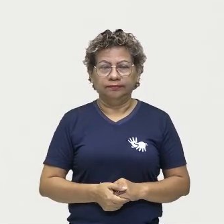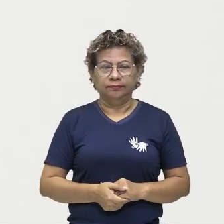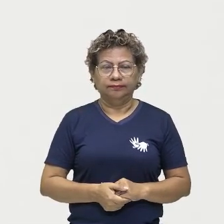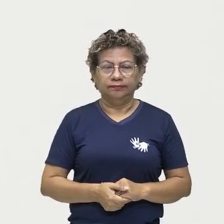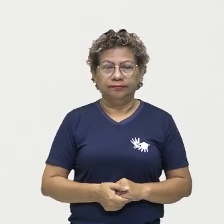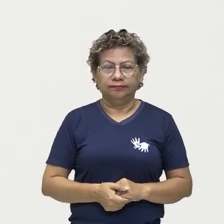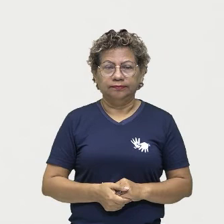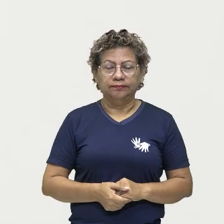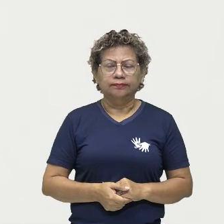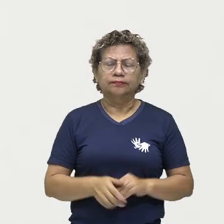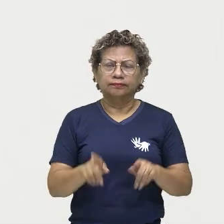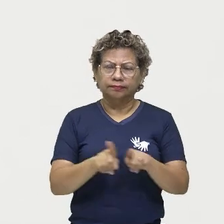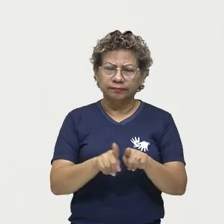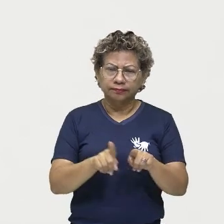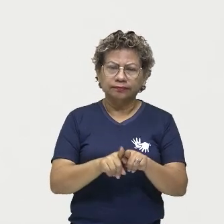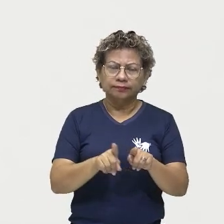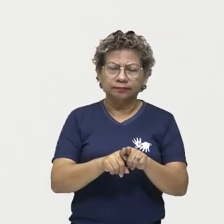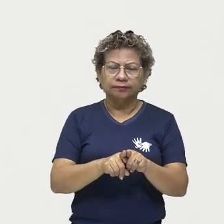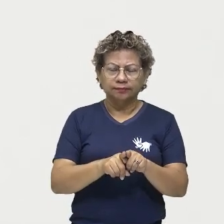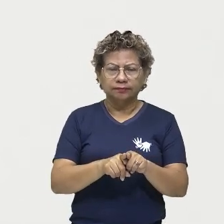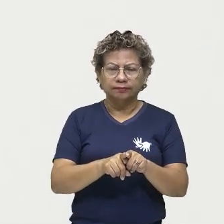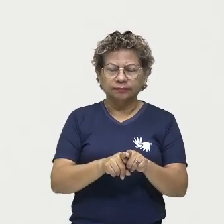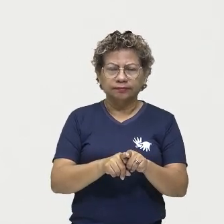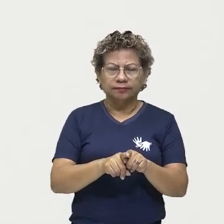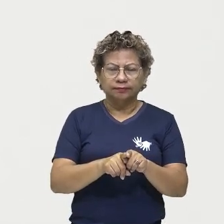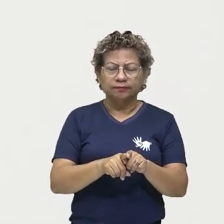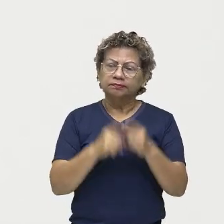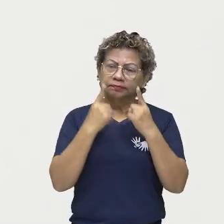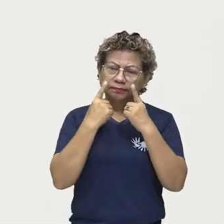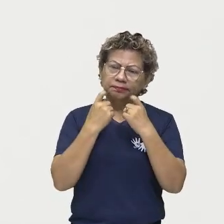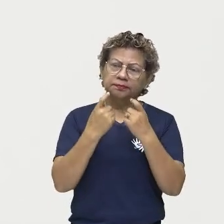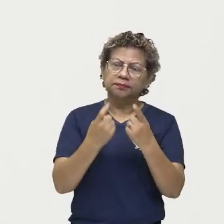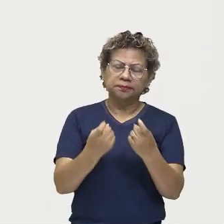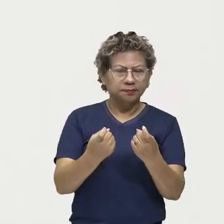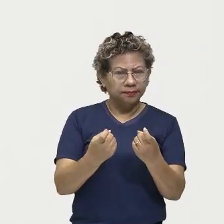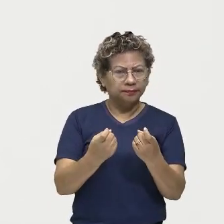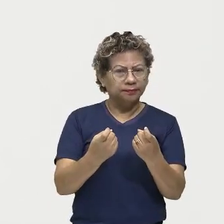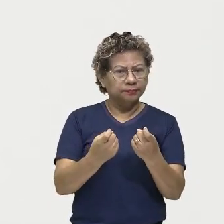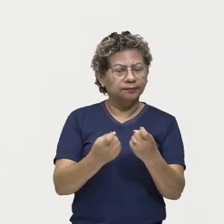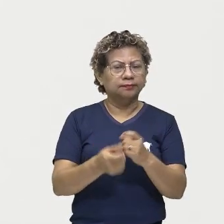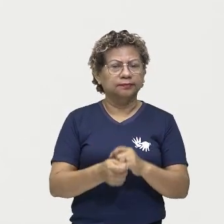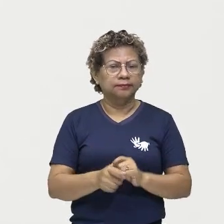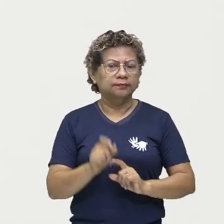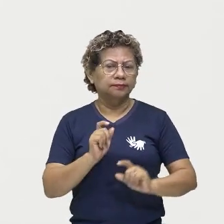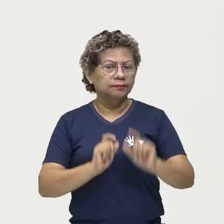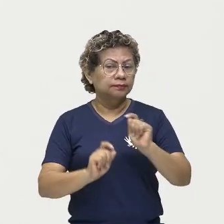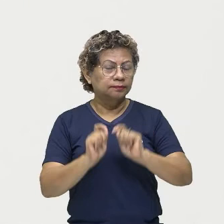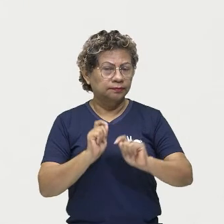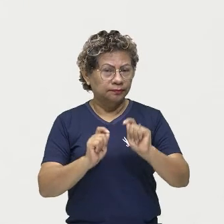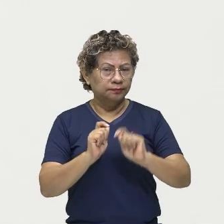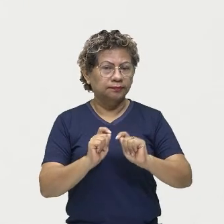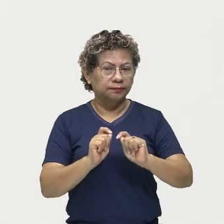E uma curiosidade em relação a esse nosso ponto G é que